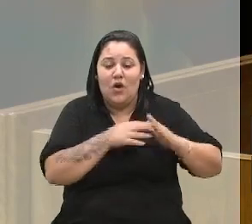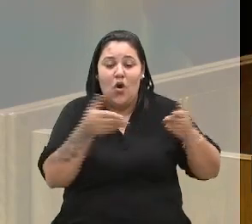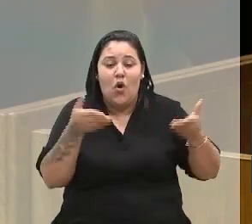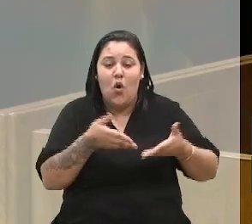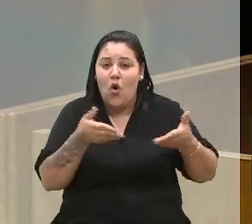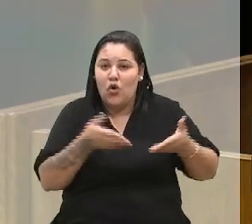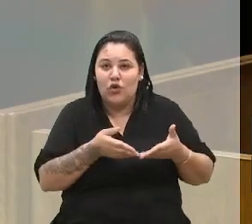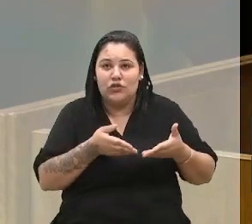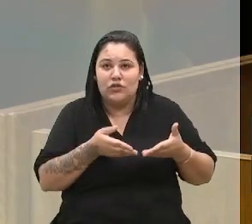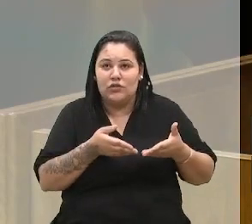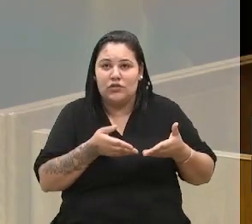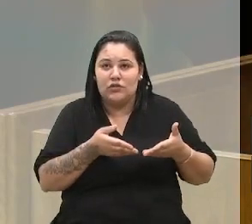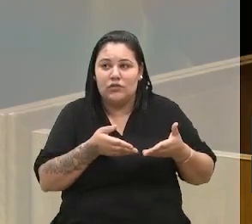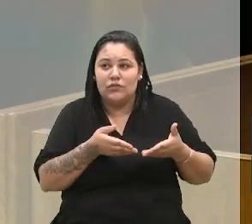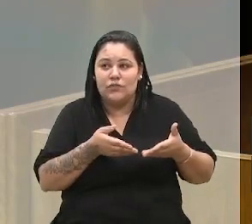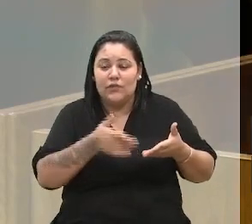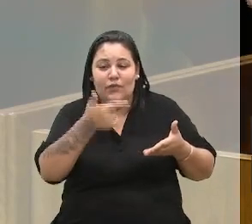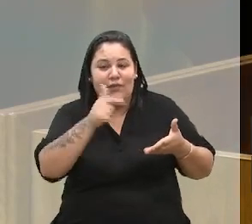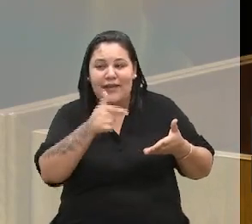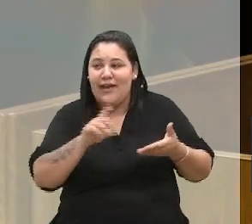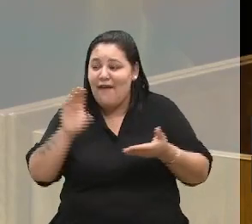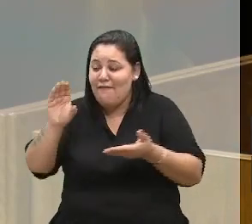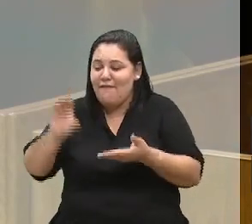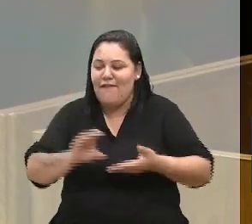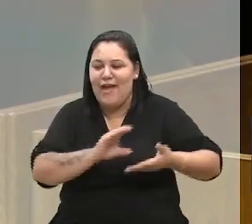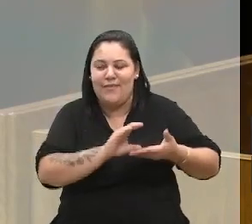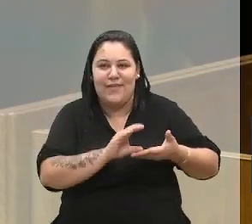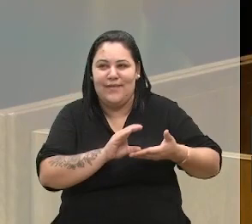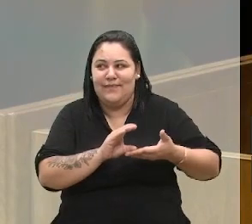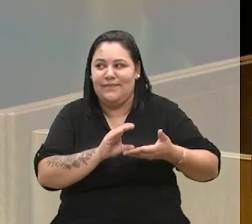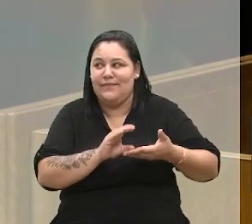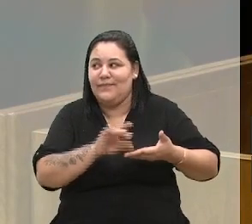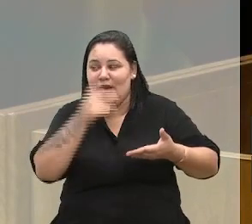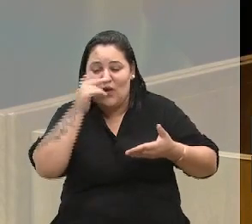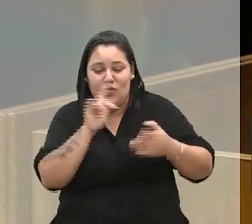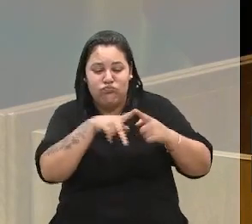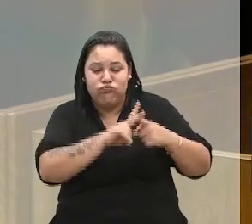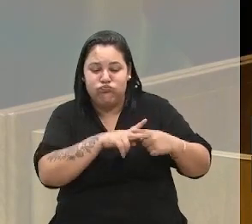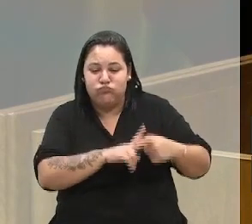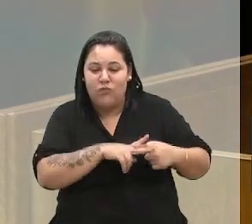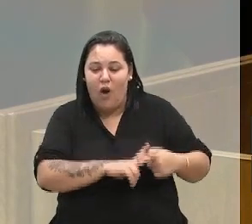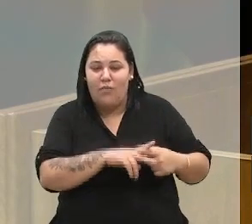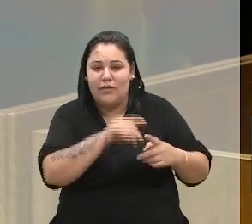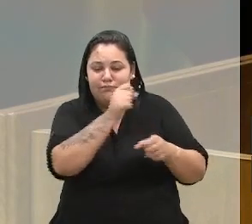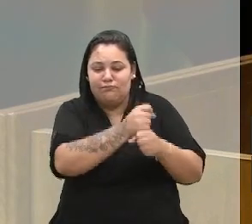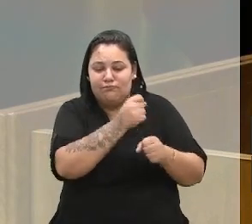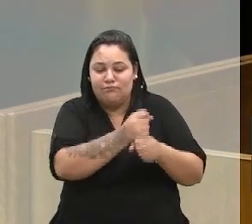nós não teríamos recursos para consertar as vias de ônibus da cidade.